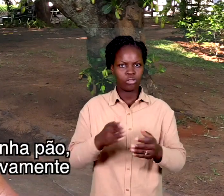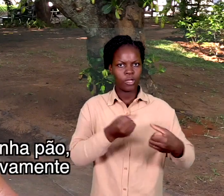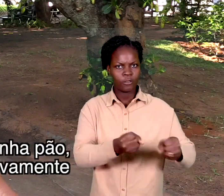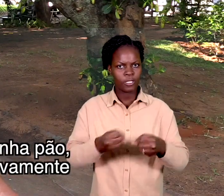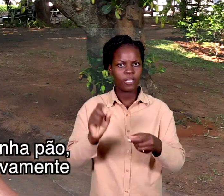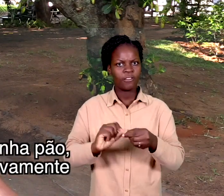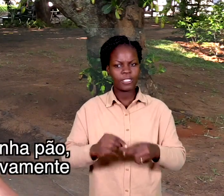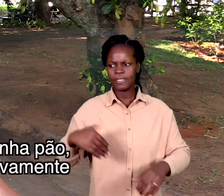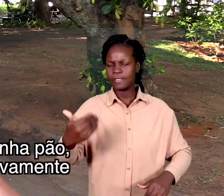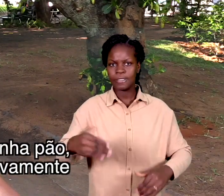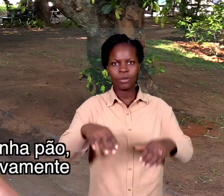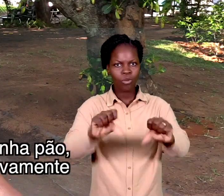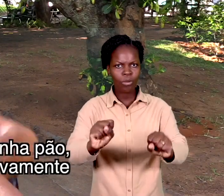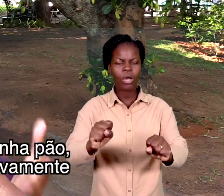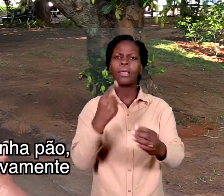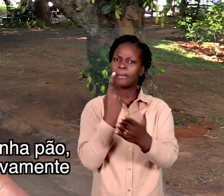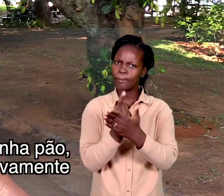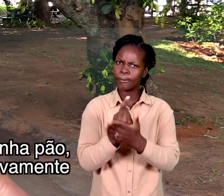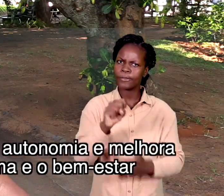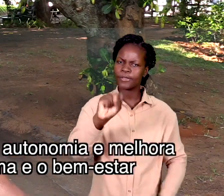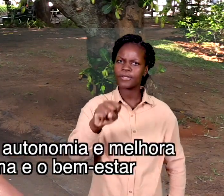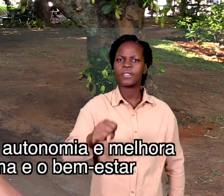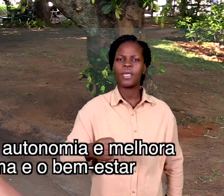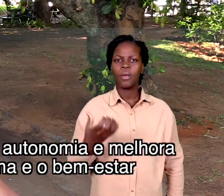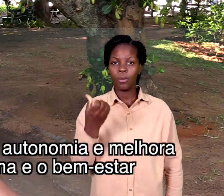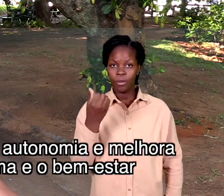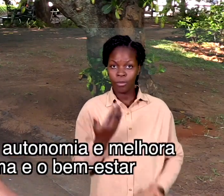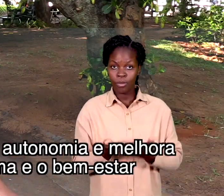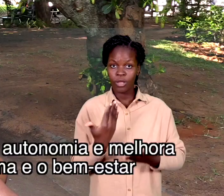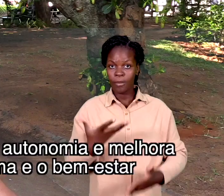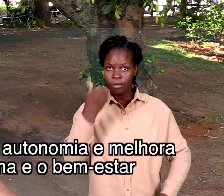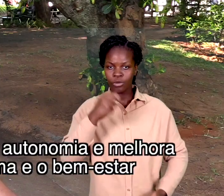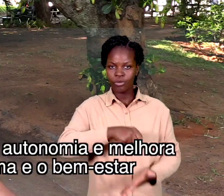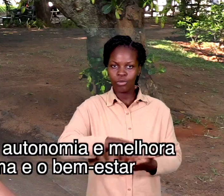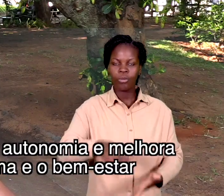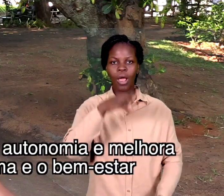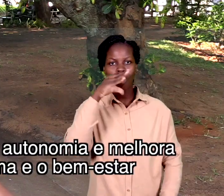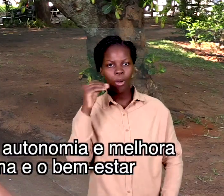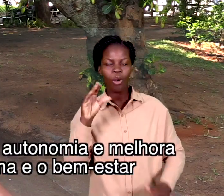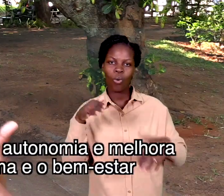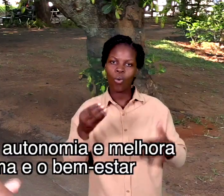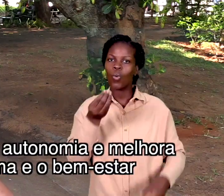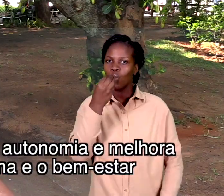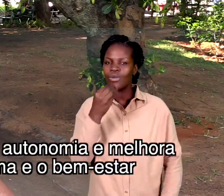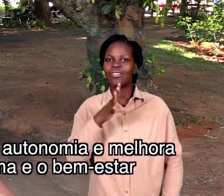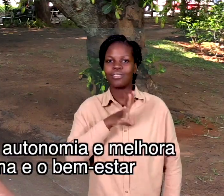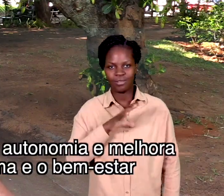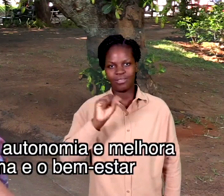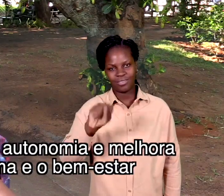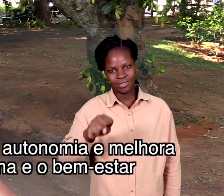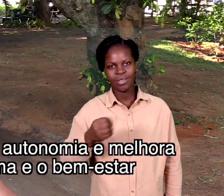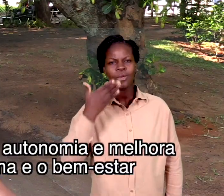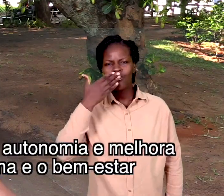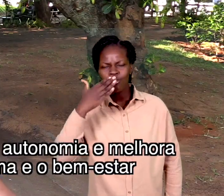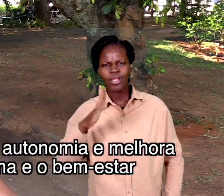coisas, tem o seu próprio ganha-pão, não depende exclusivamente do seu cuidador, já dá uma certa autonomia e melhora a saúde mental, aquilo